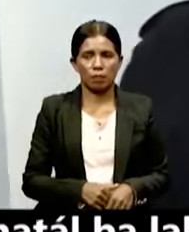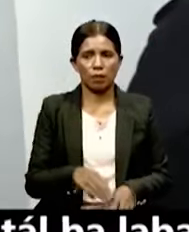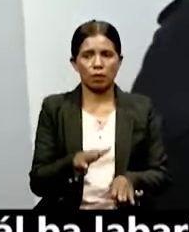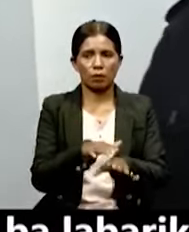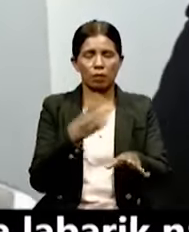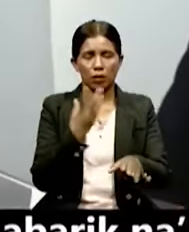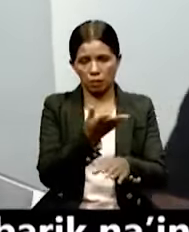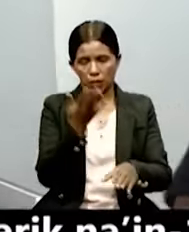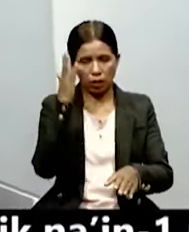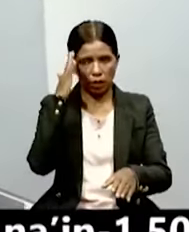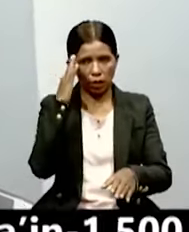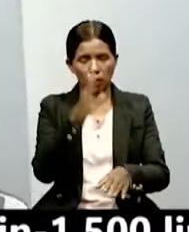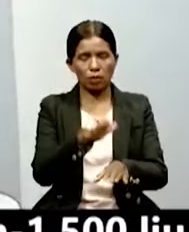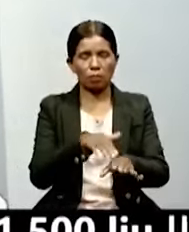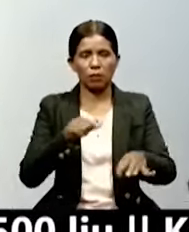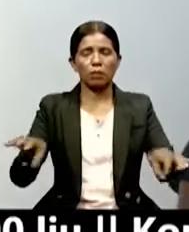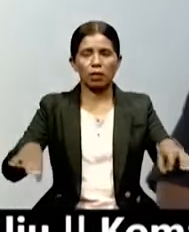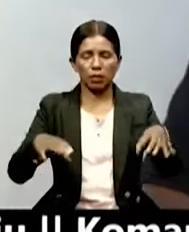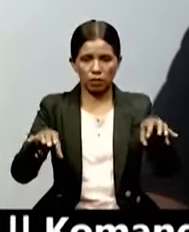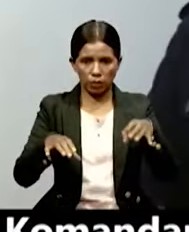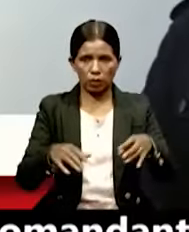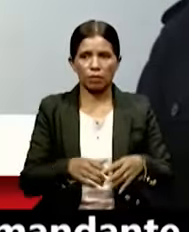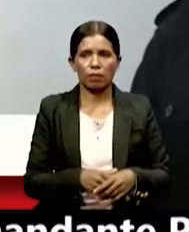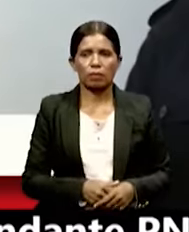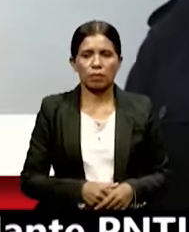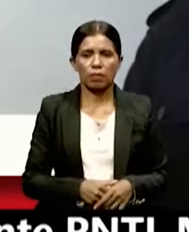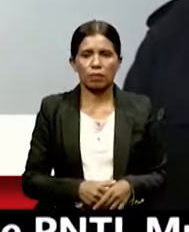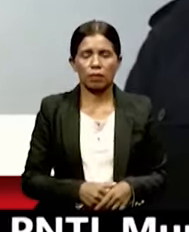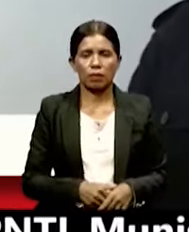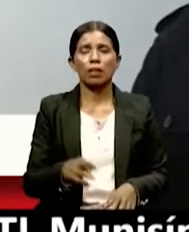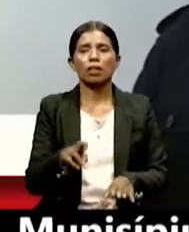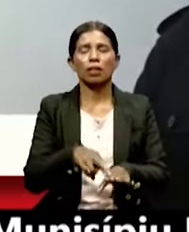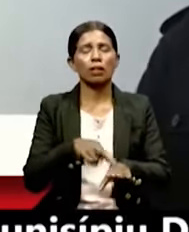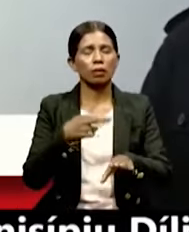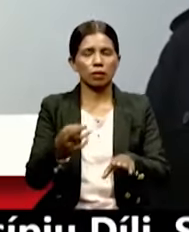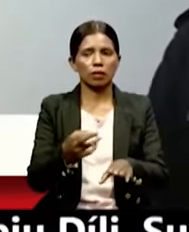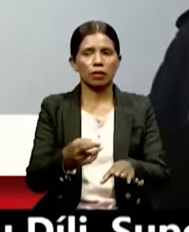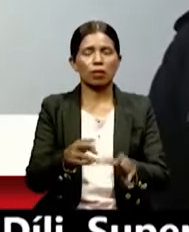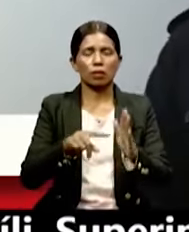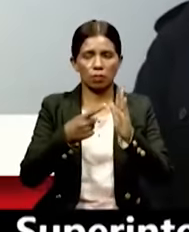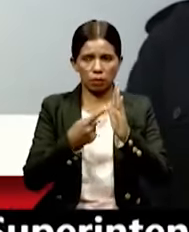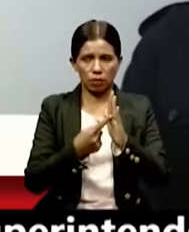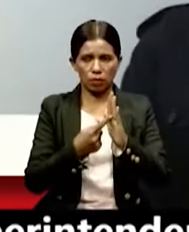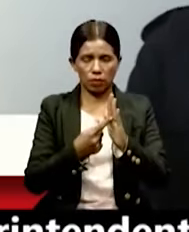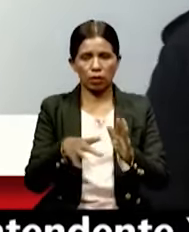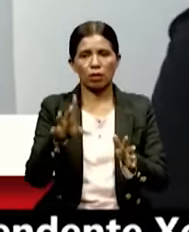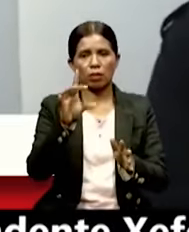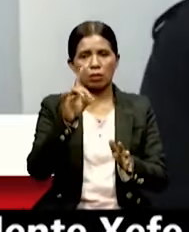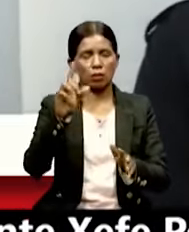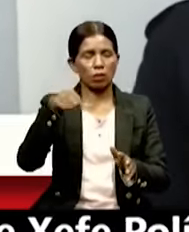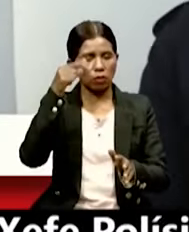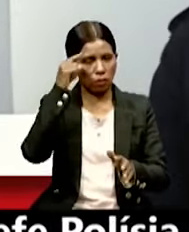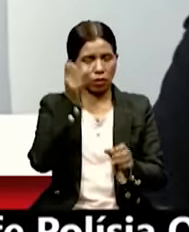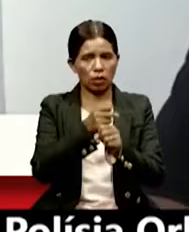Recrutamento, então você tem que ter recrutamento, né? Quando há o contrato anteriormente, oitavo governo, halo,